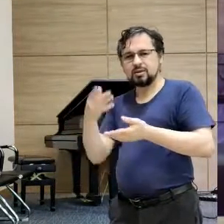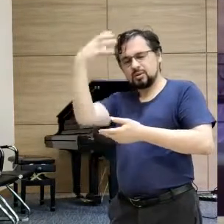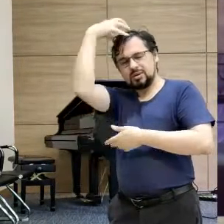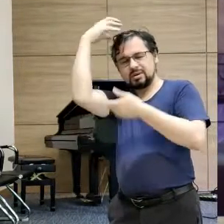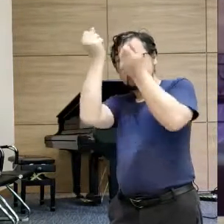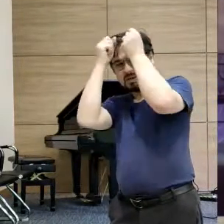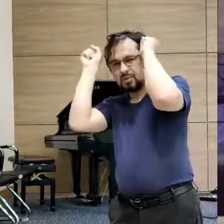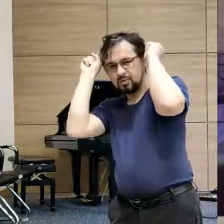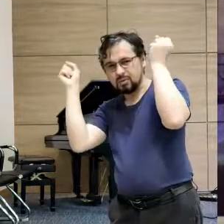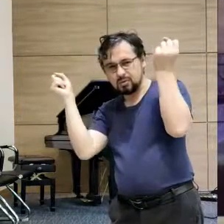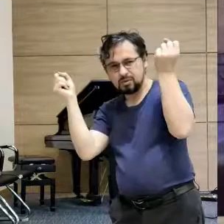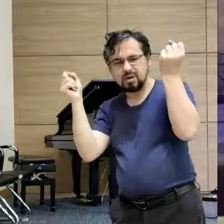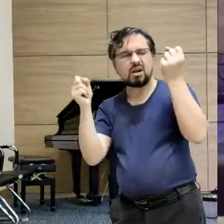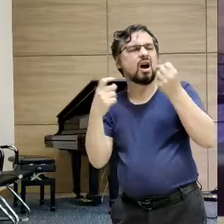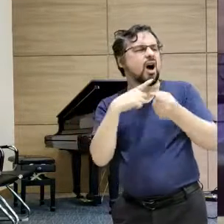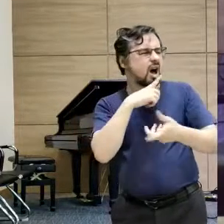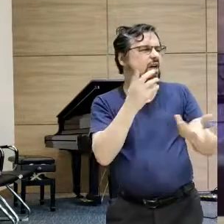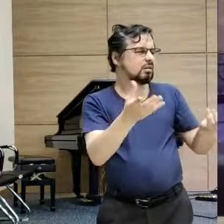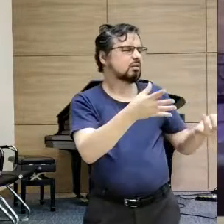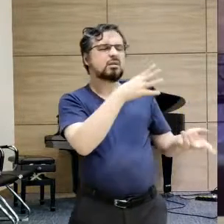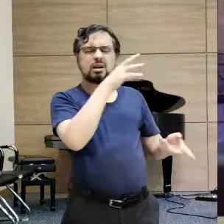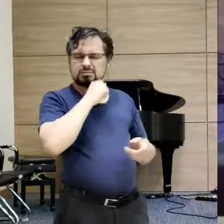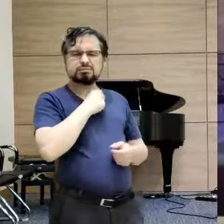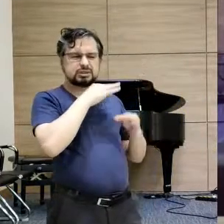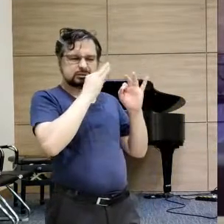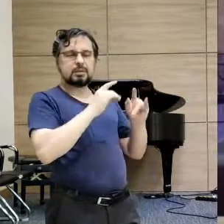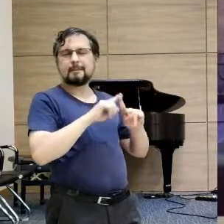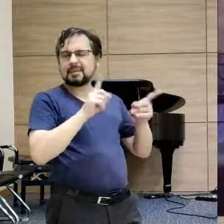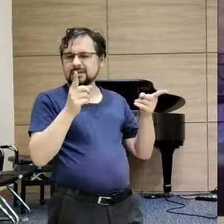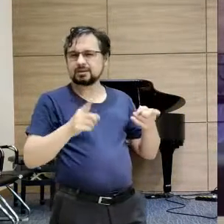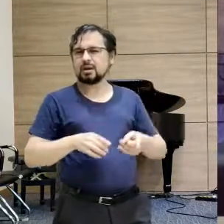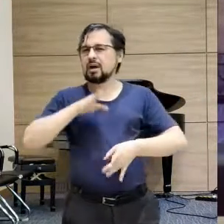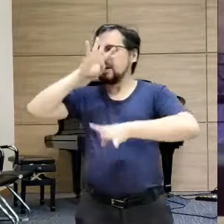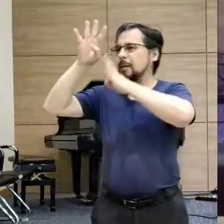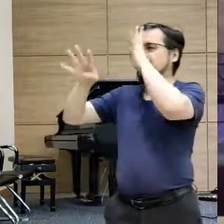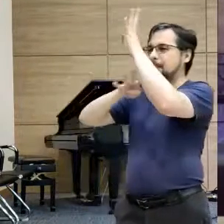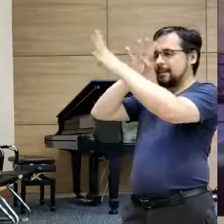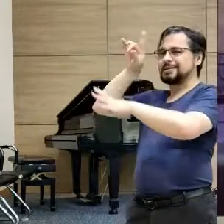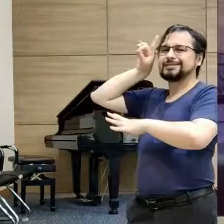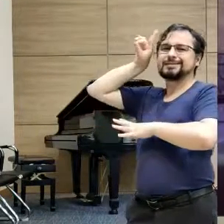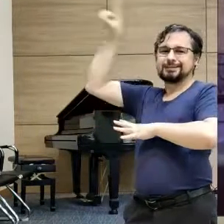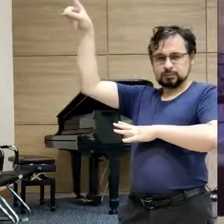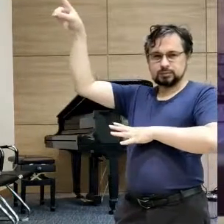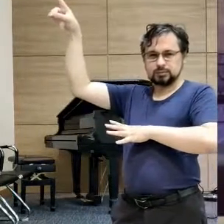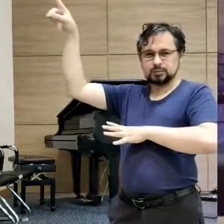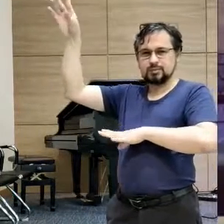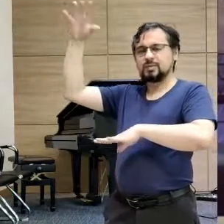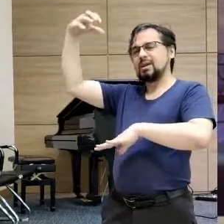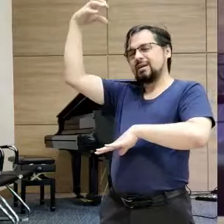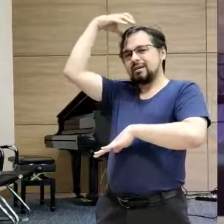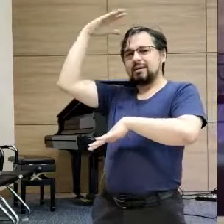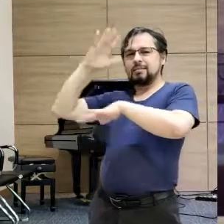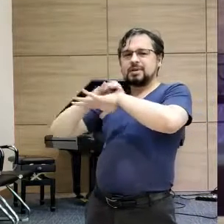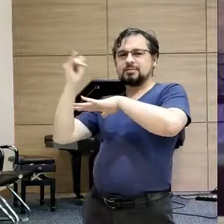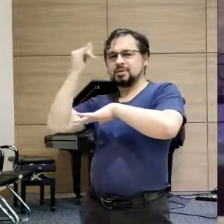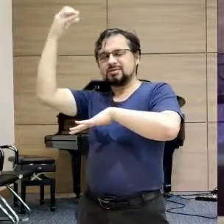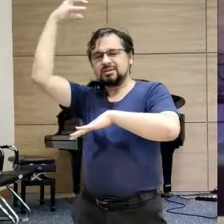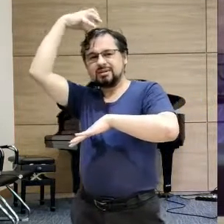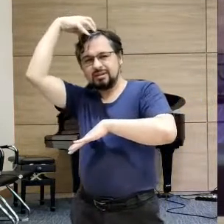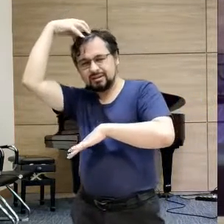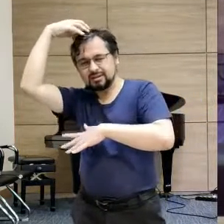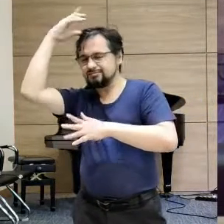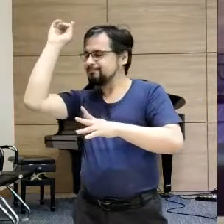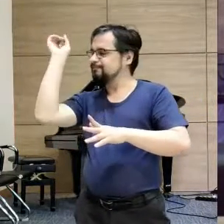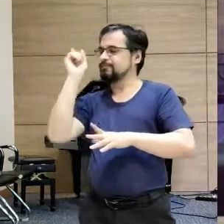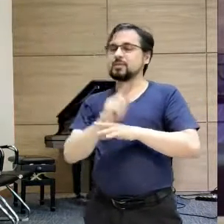poderíamos até engolir. Mas zombar do rei dos reis e senhor dos senhores, nós não podemos engolir. Então Davi vai à linha de frente, você sabe